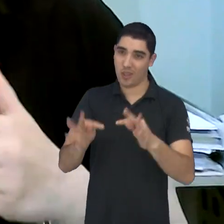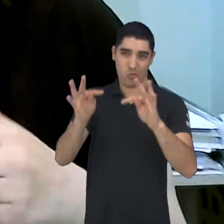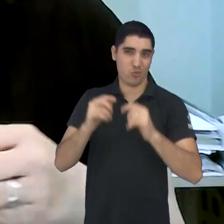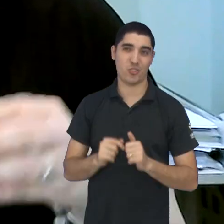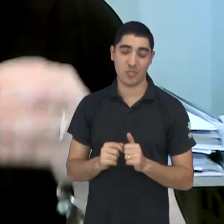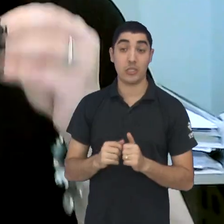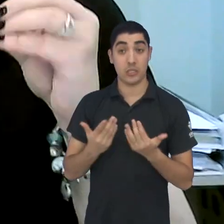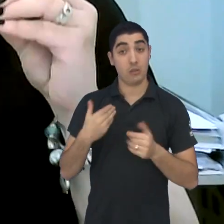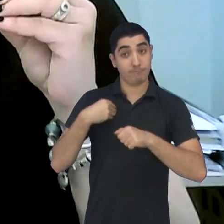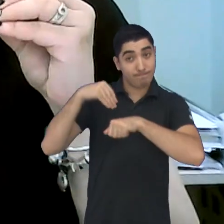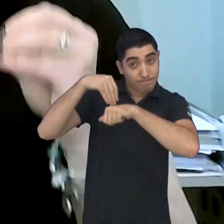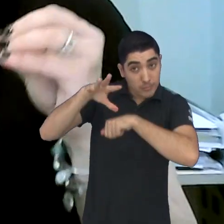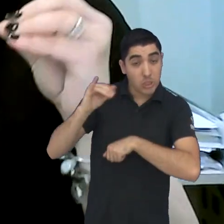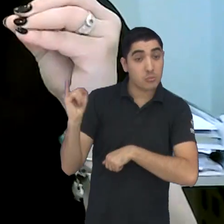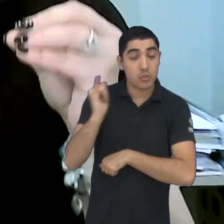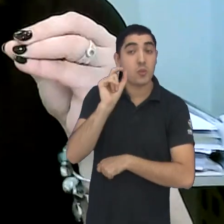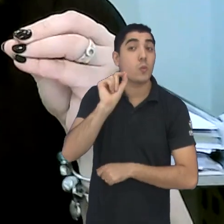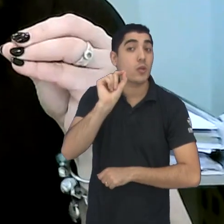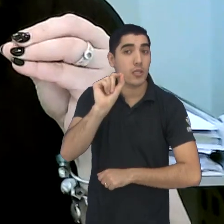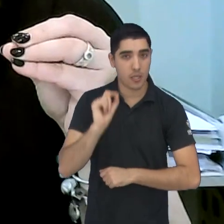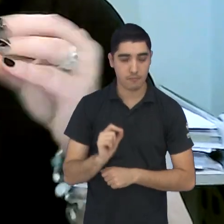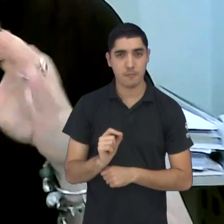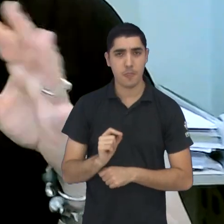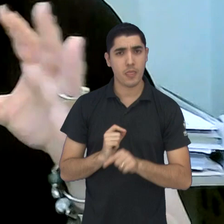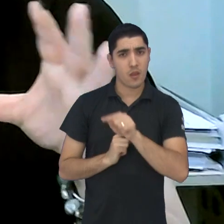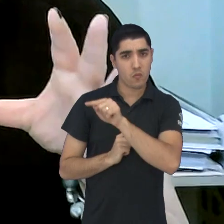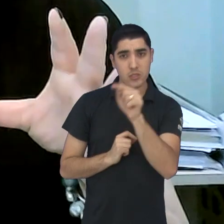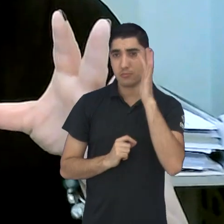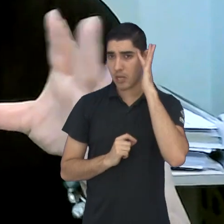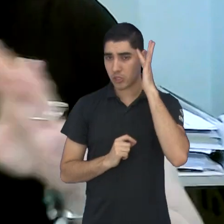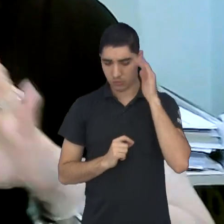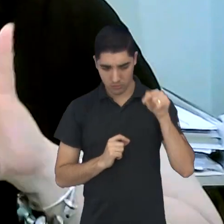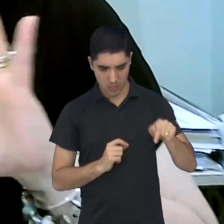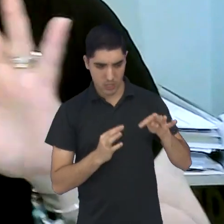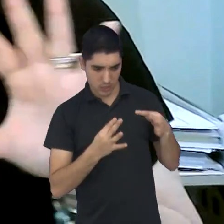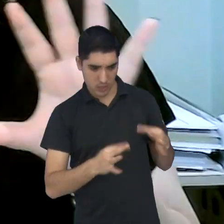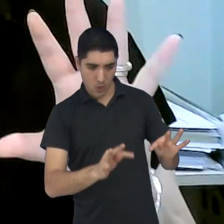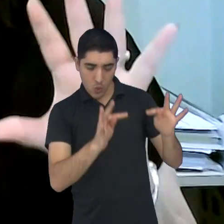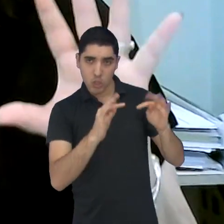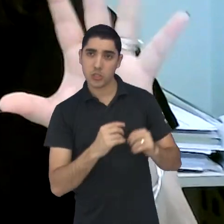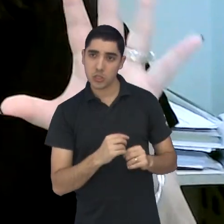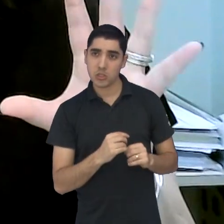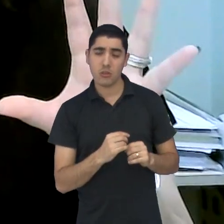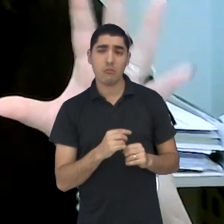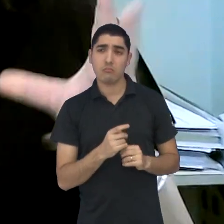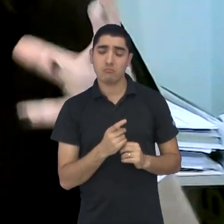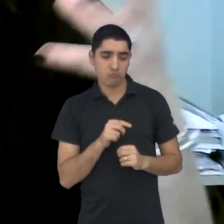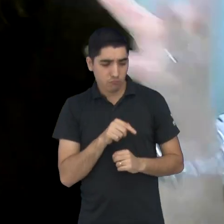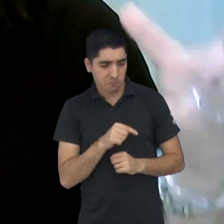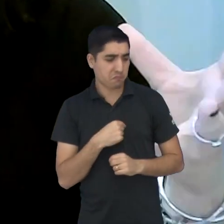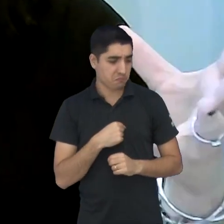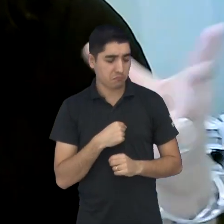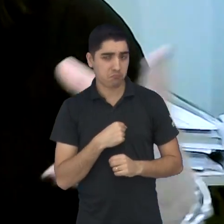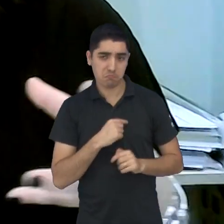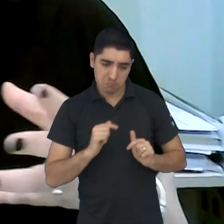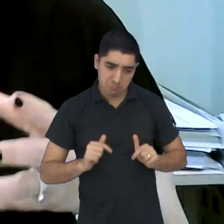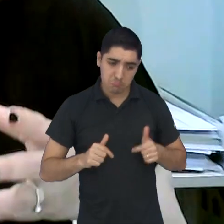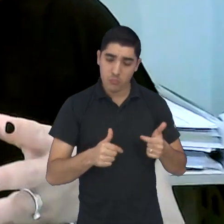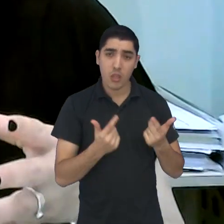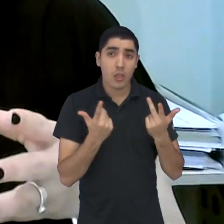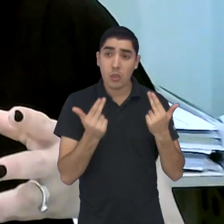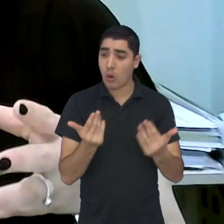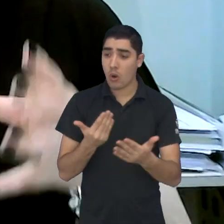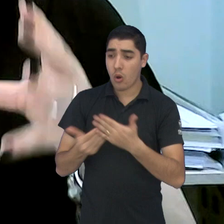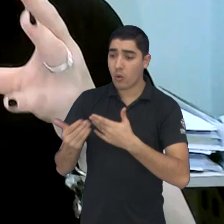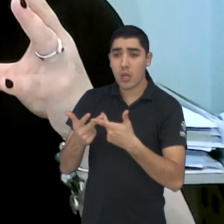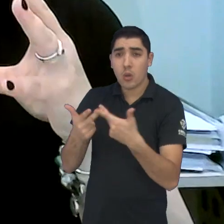os pais é assim, encare a tecnologia como você encara qualquer outro aspecto da vida